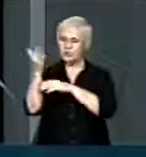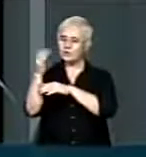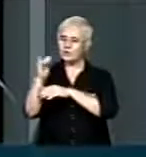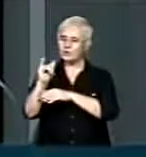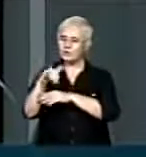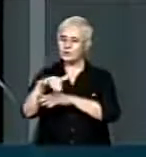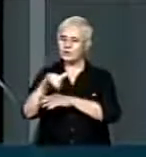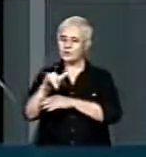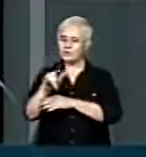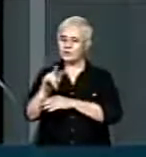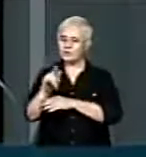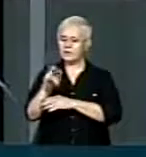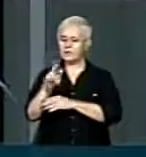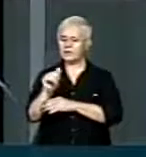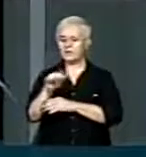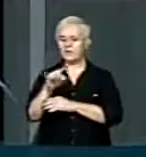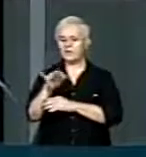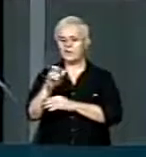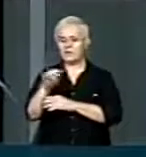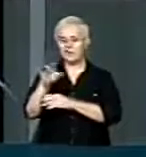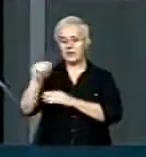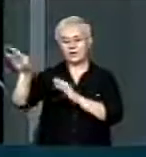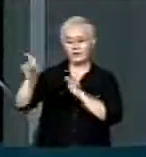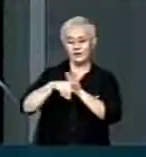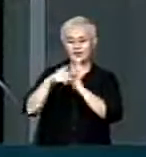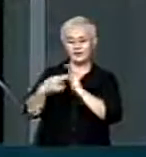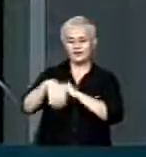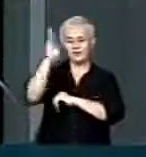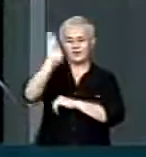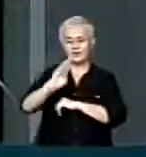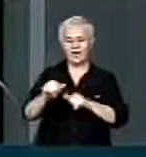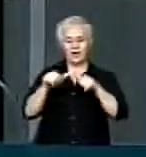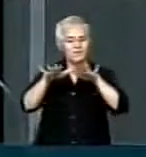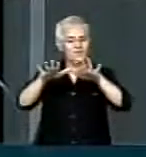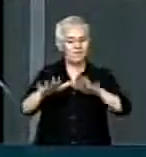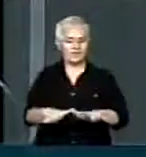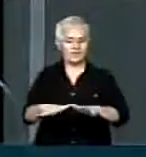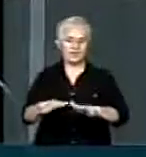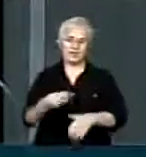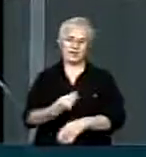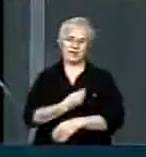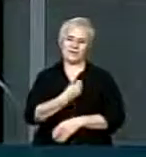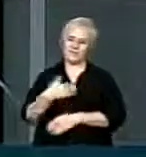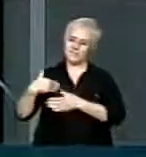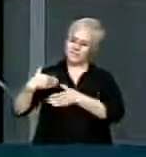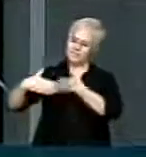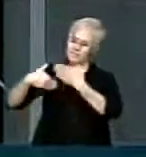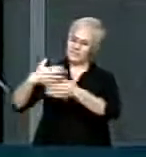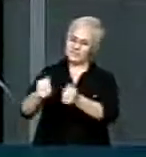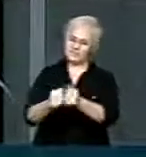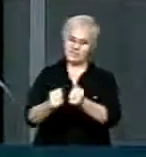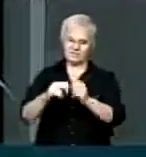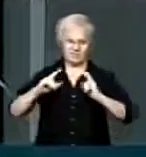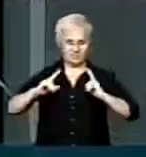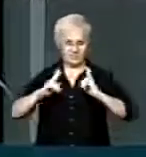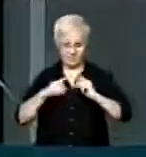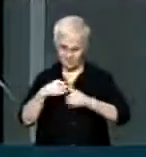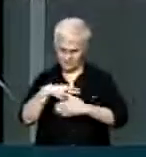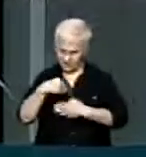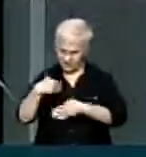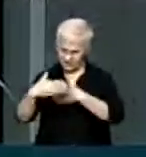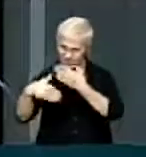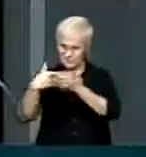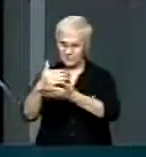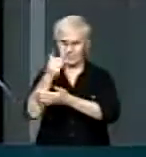que vieram estabelecer nessa pátria a sua morada, a sua herança, os seus filhos e as